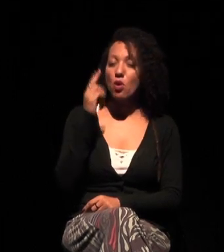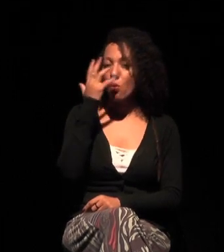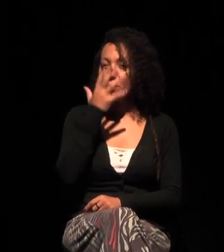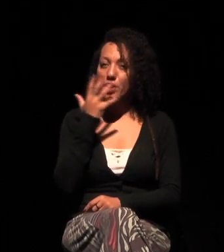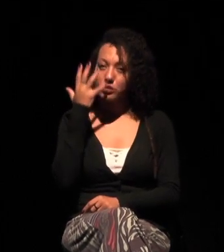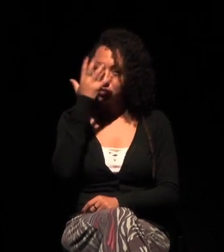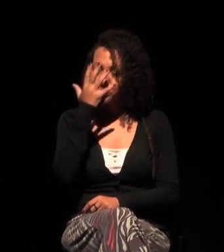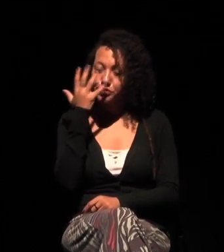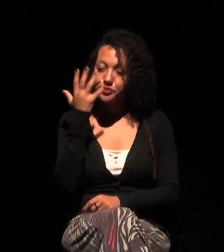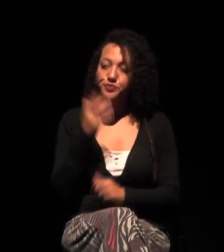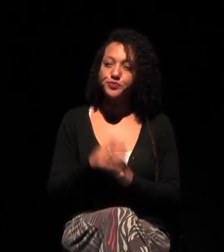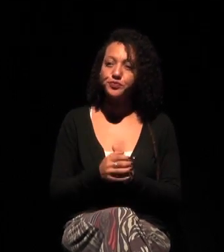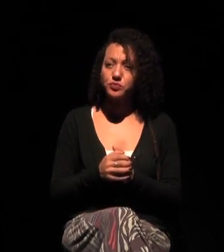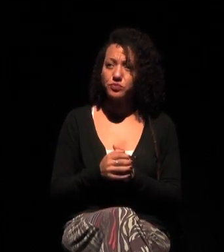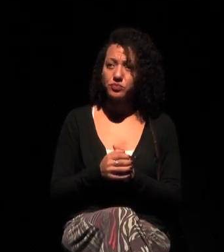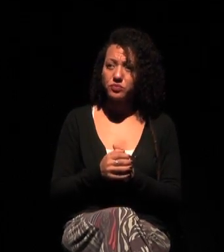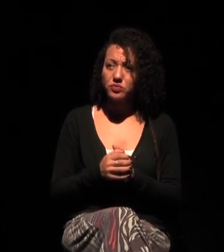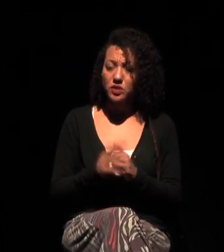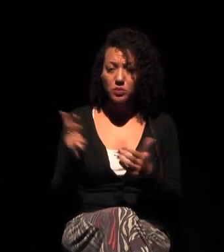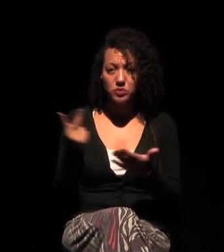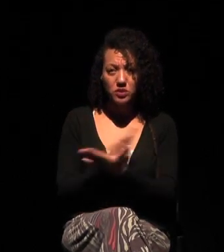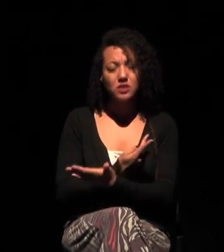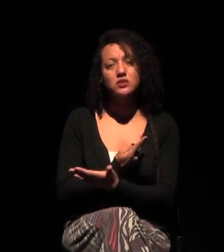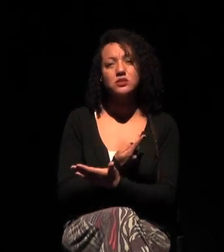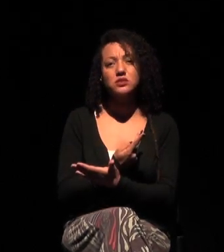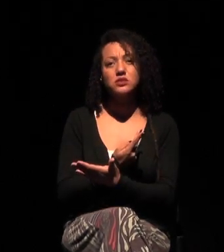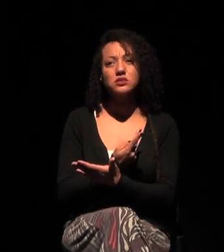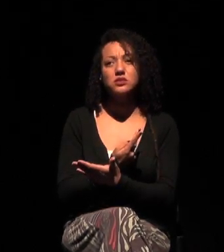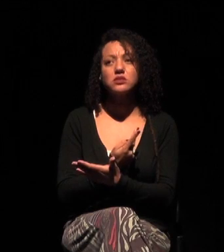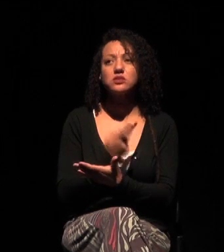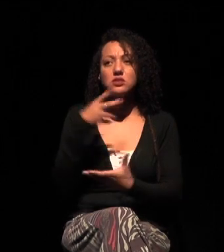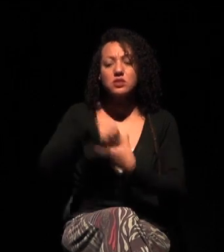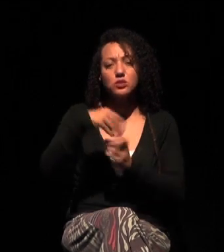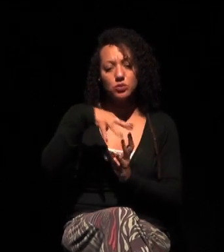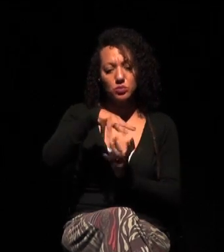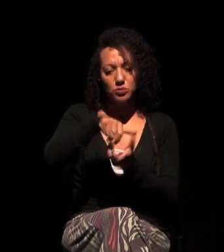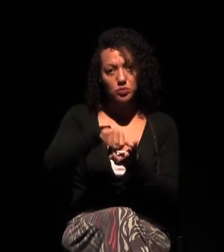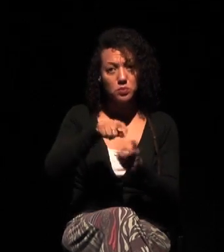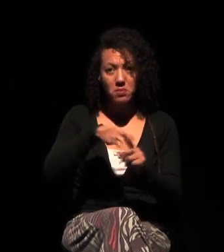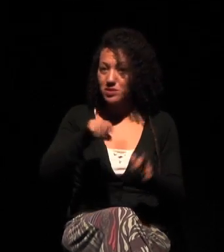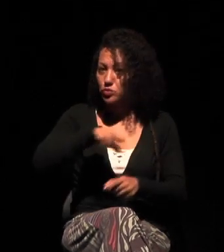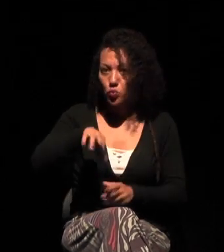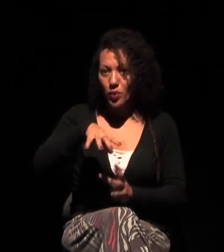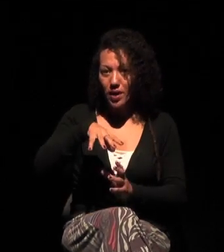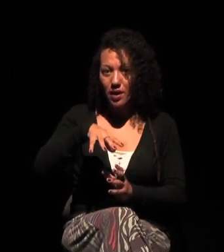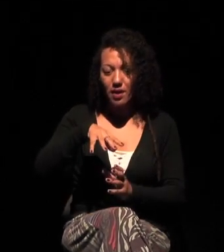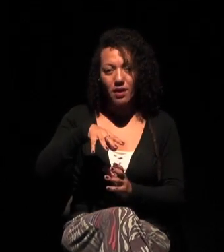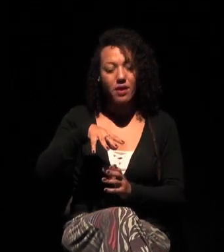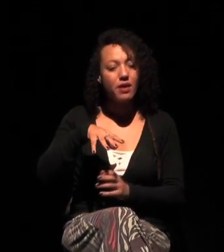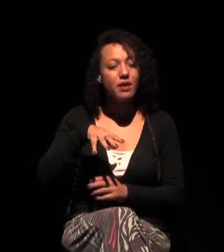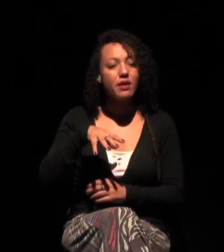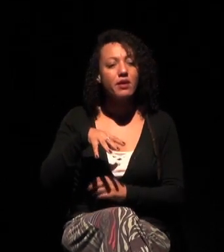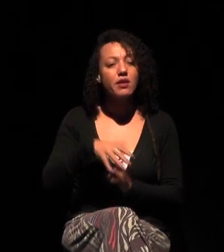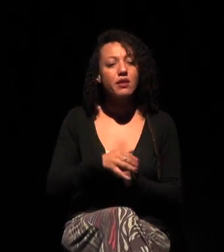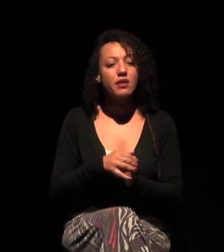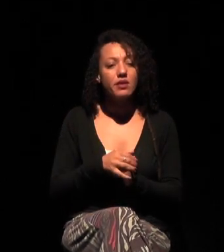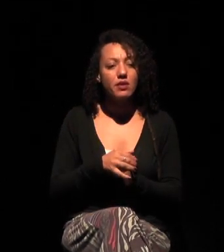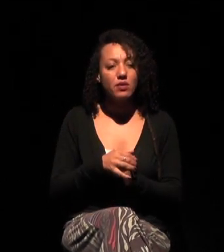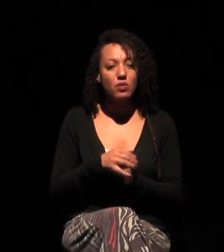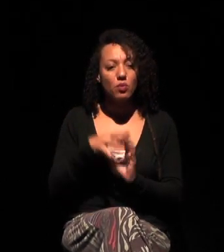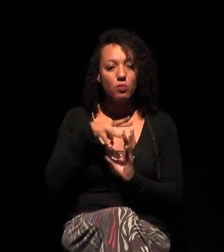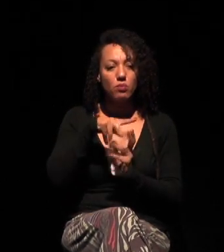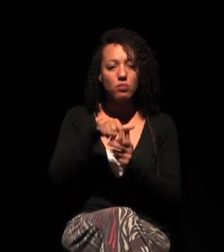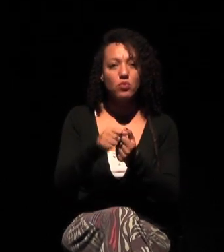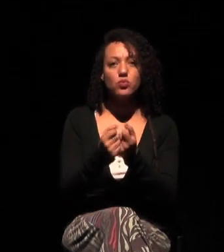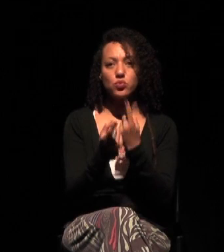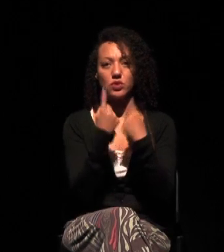no lugar do mundo que já não é o mundo nos alimentos que manda me permitem entre